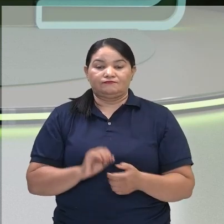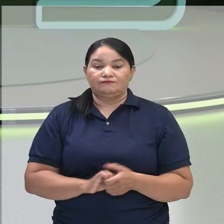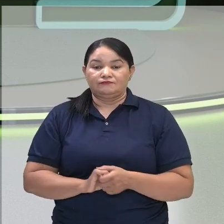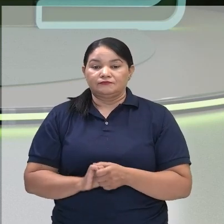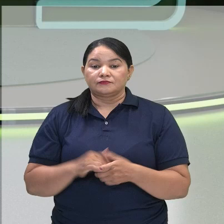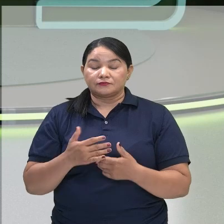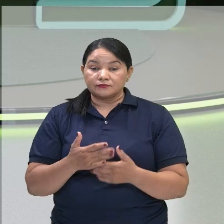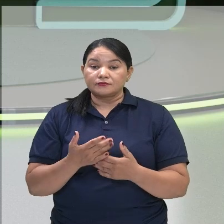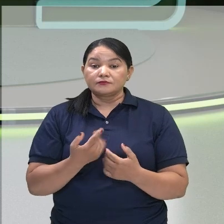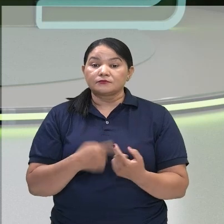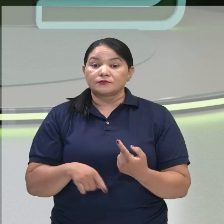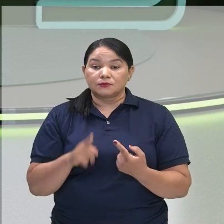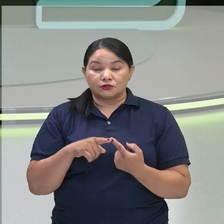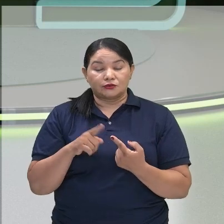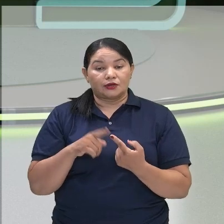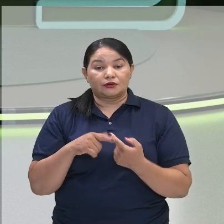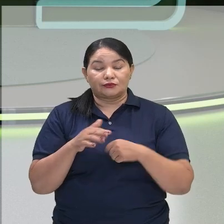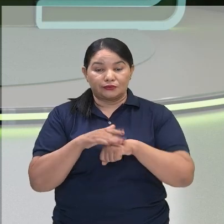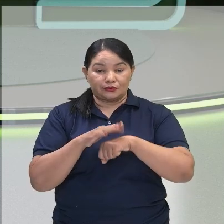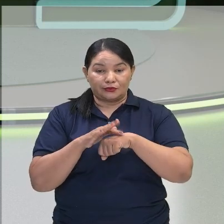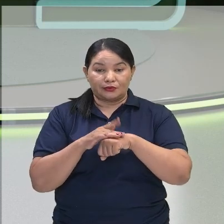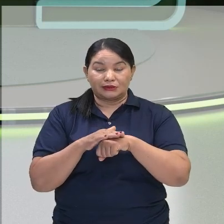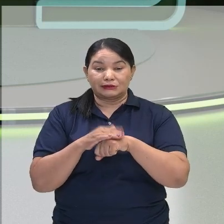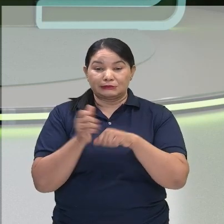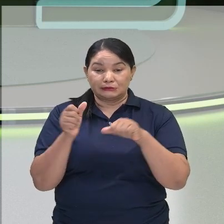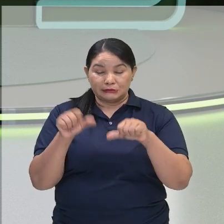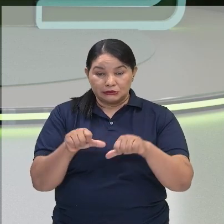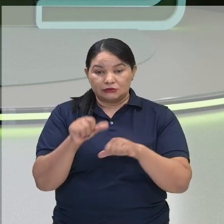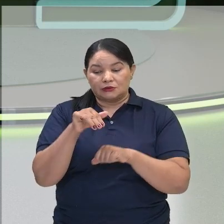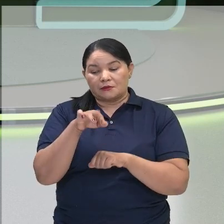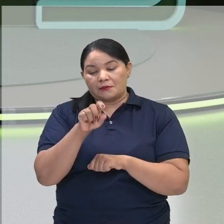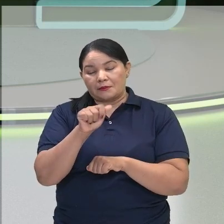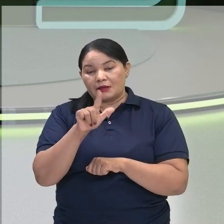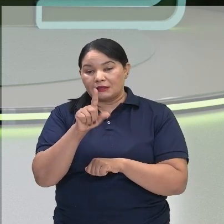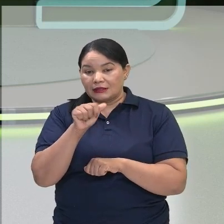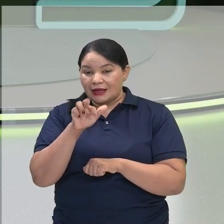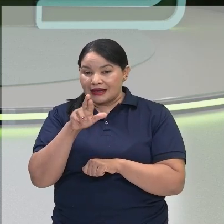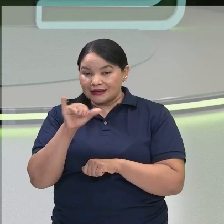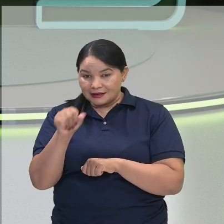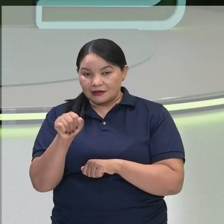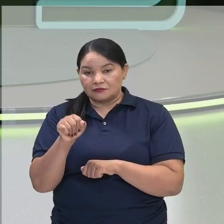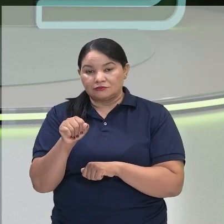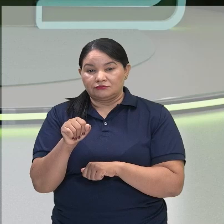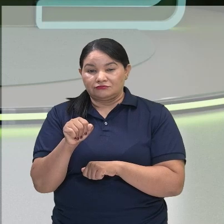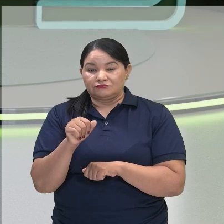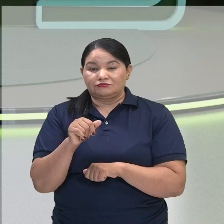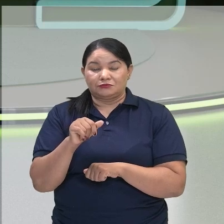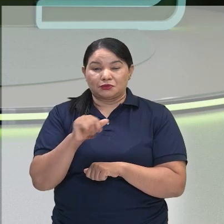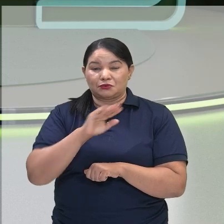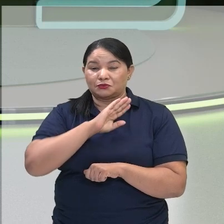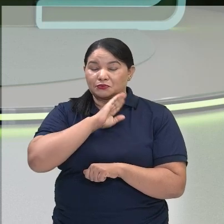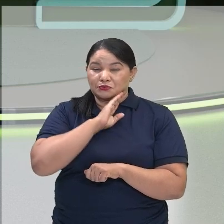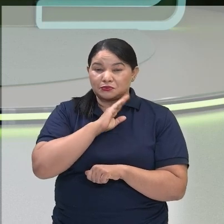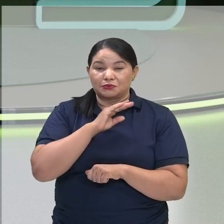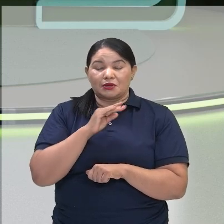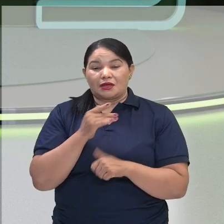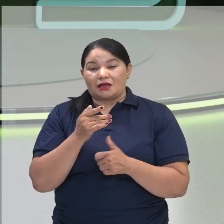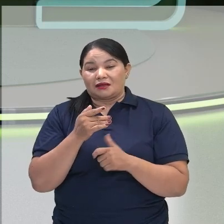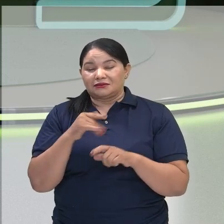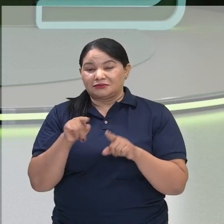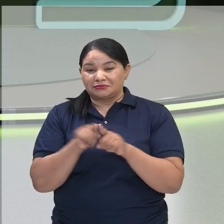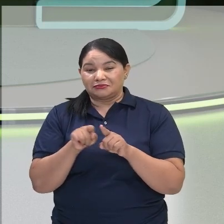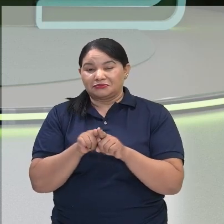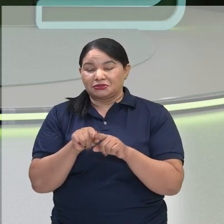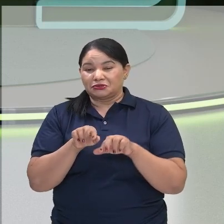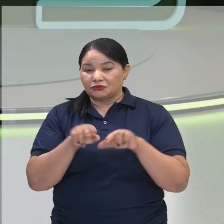malária foi uma das doenças, né, que teve ali um ápice durante esse período de construção, então,